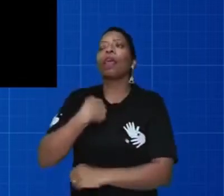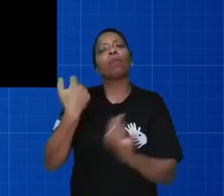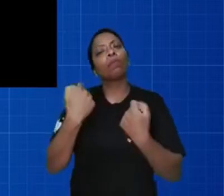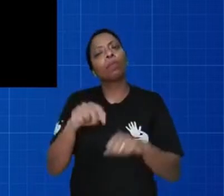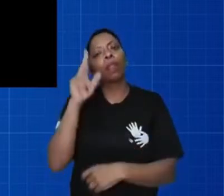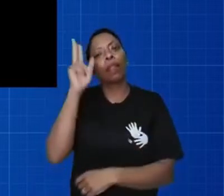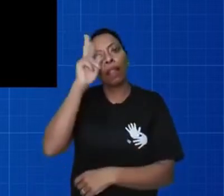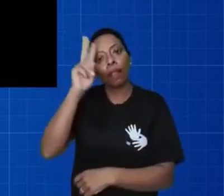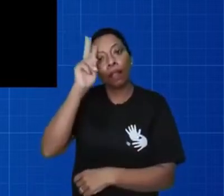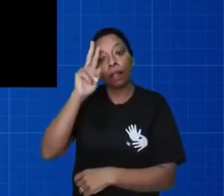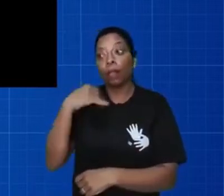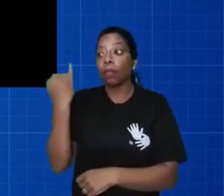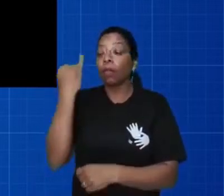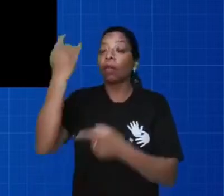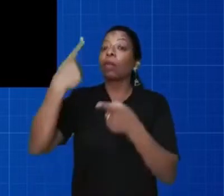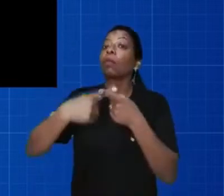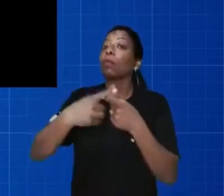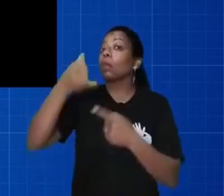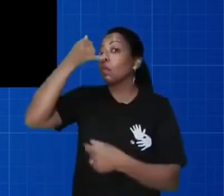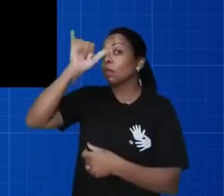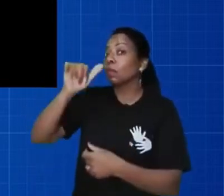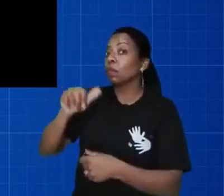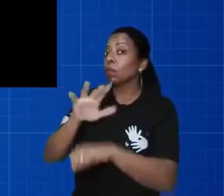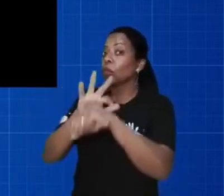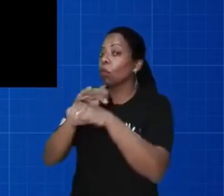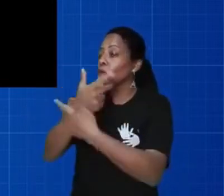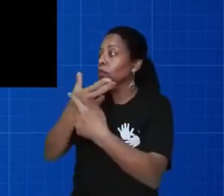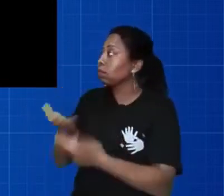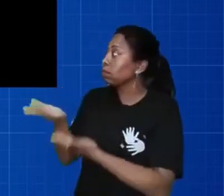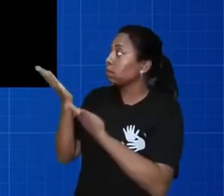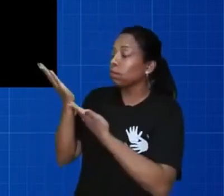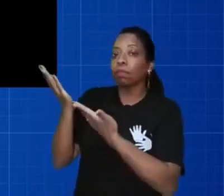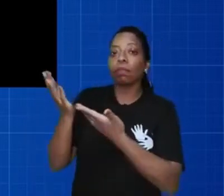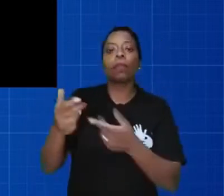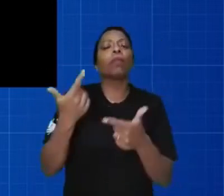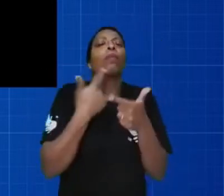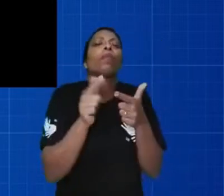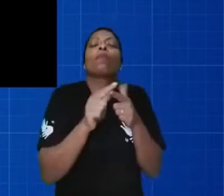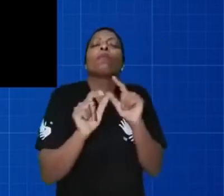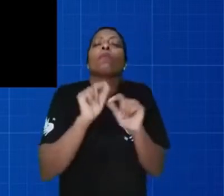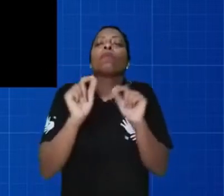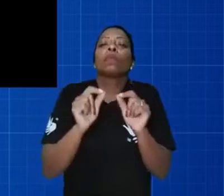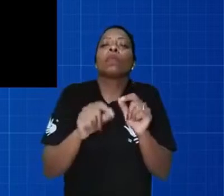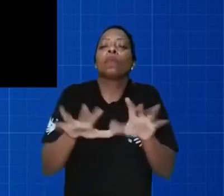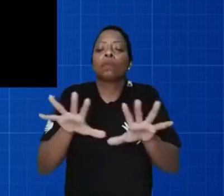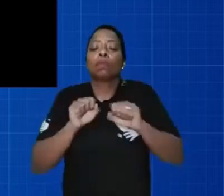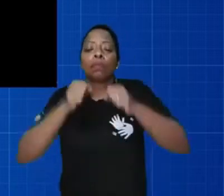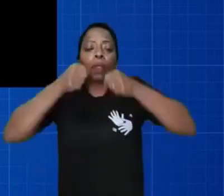causa, como que é a transmissão. Vou tentar ser bem breve, né, mas apenas para relembrar um